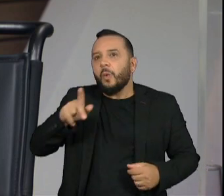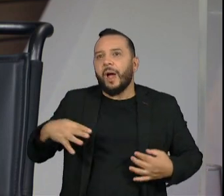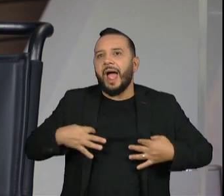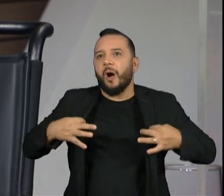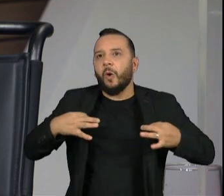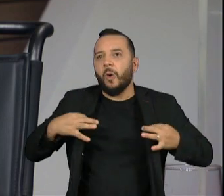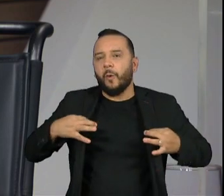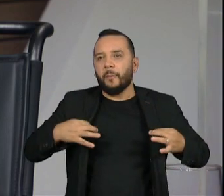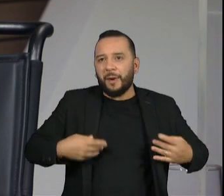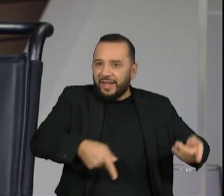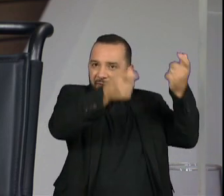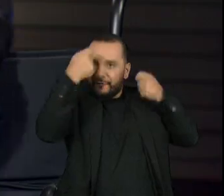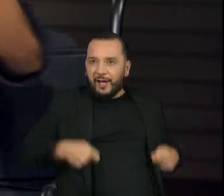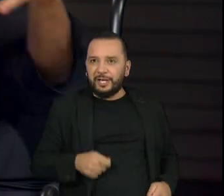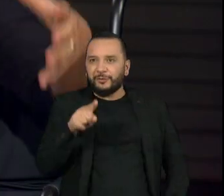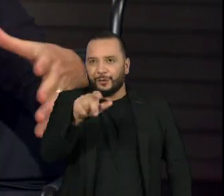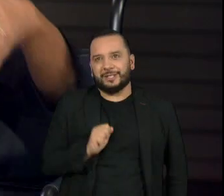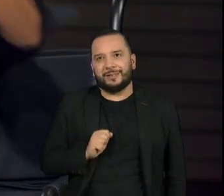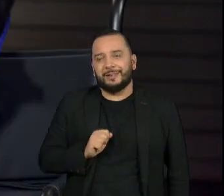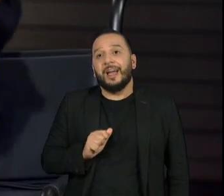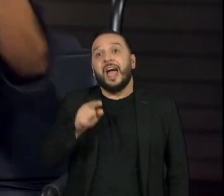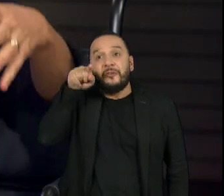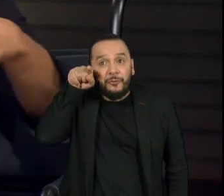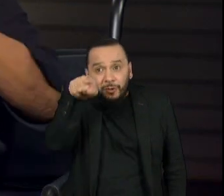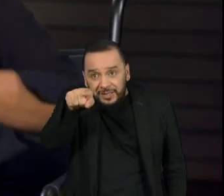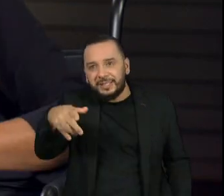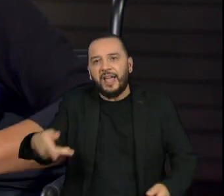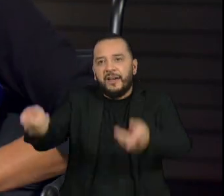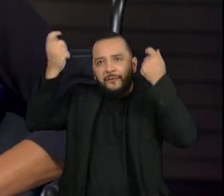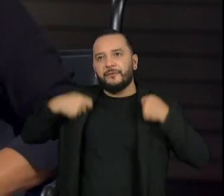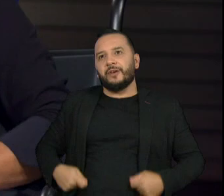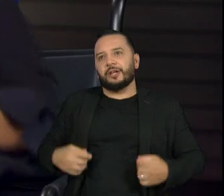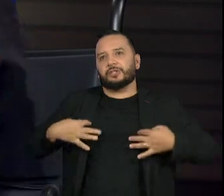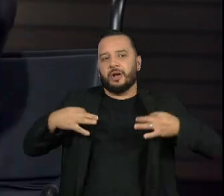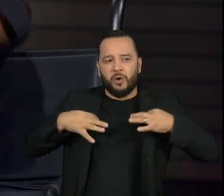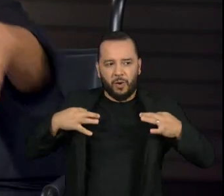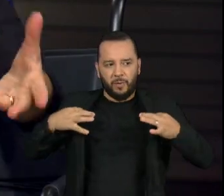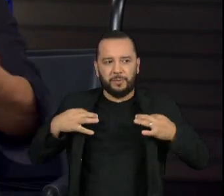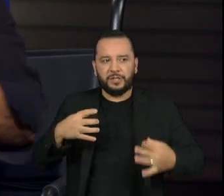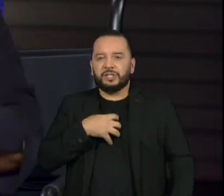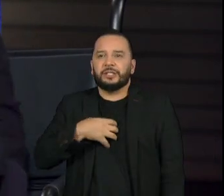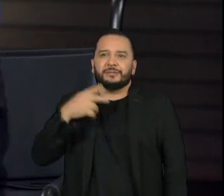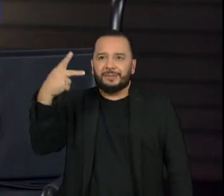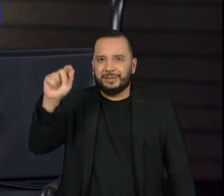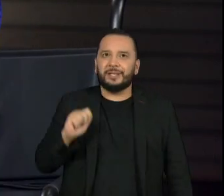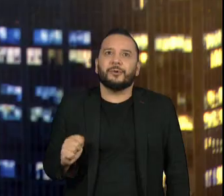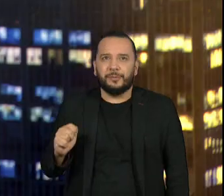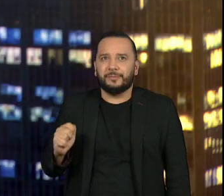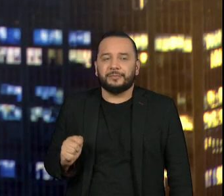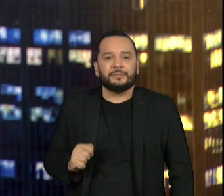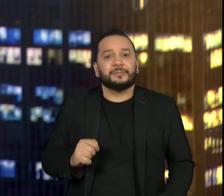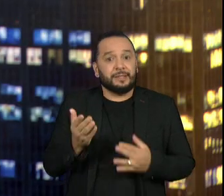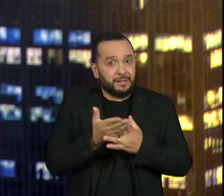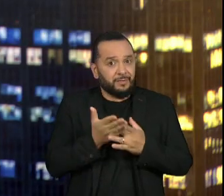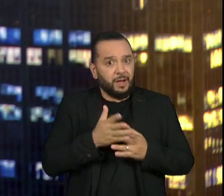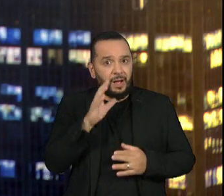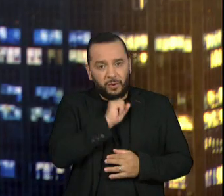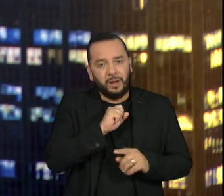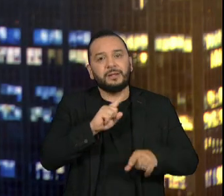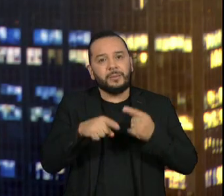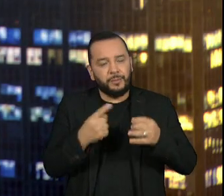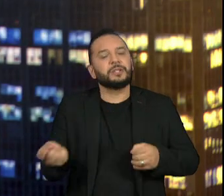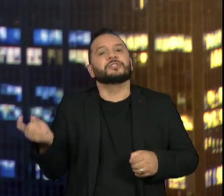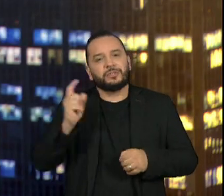desse período onde a roupa realmente vinha, né? Só para emoldurar um corpo. Vamos fazer uma pausinha aqui na nossa